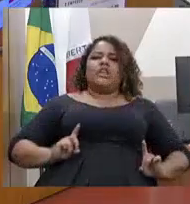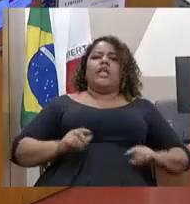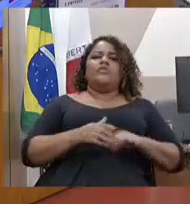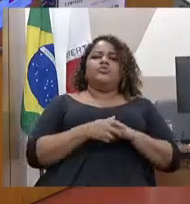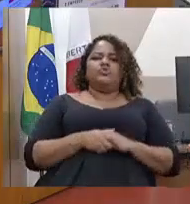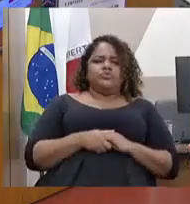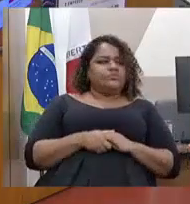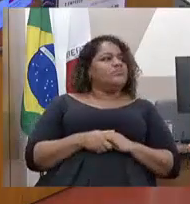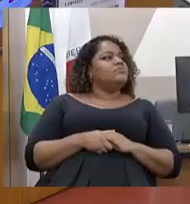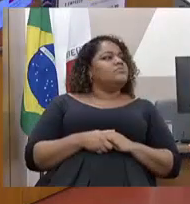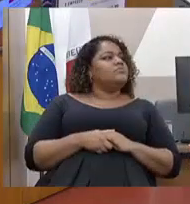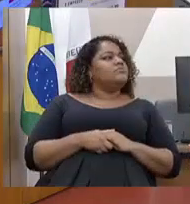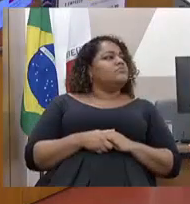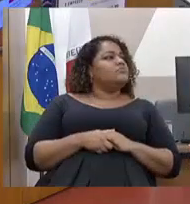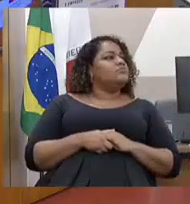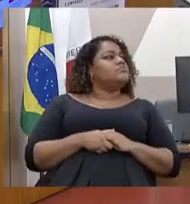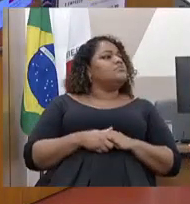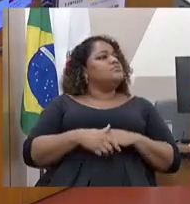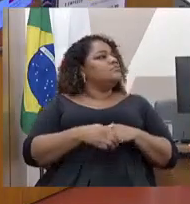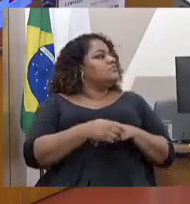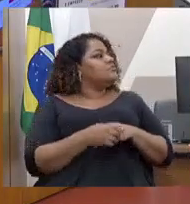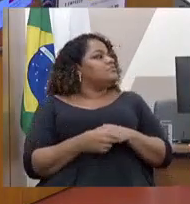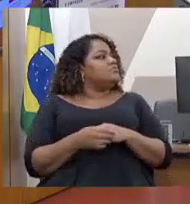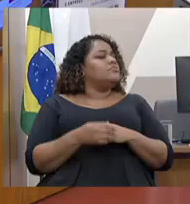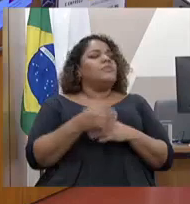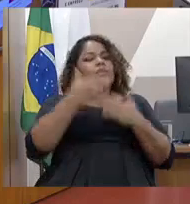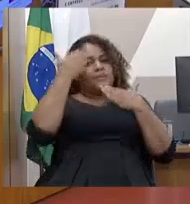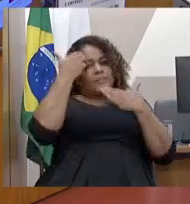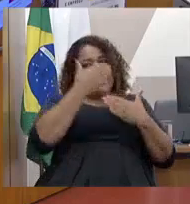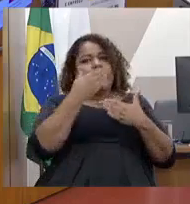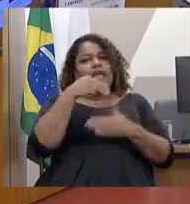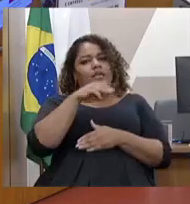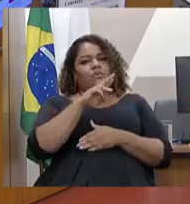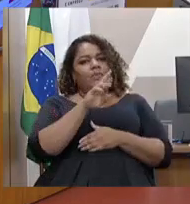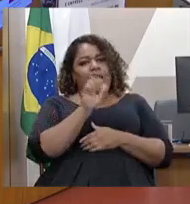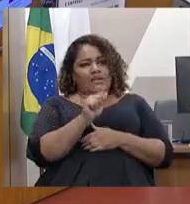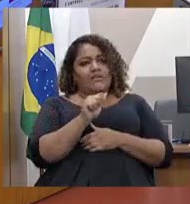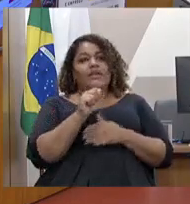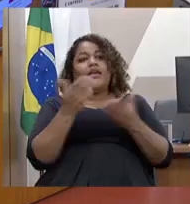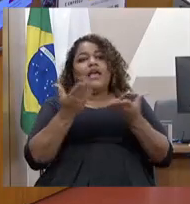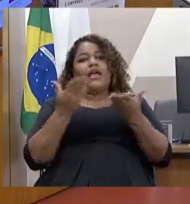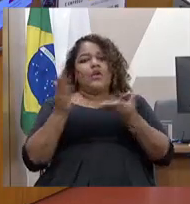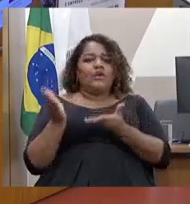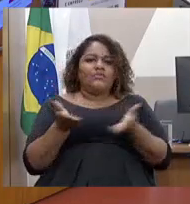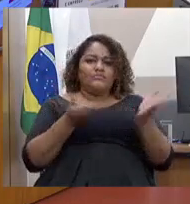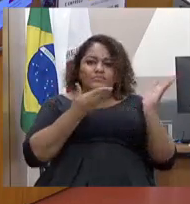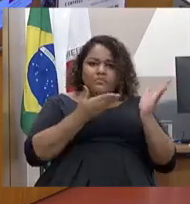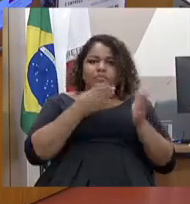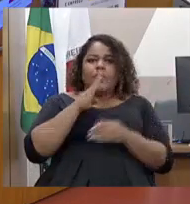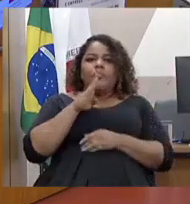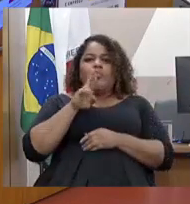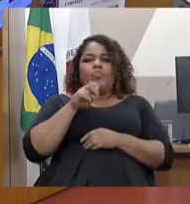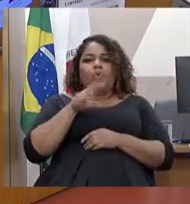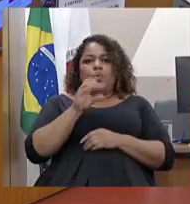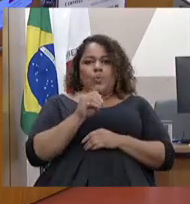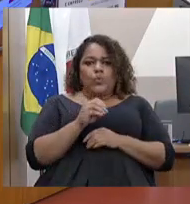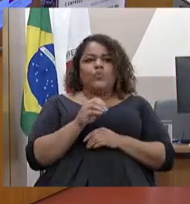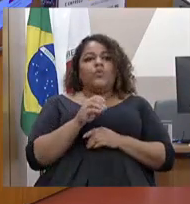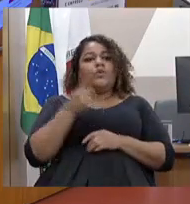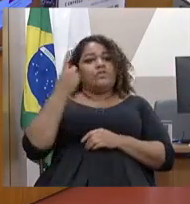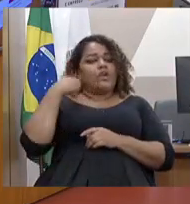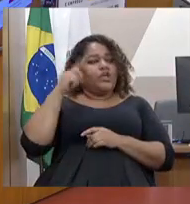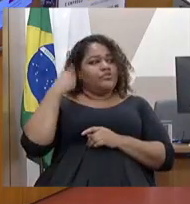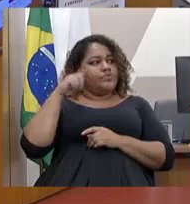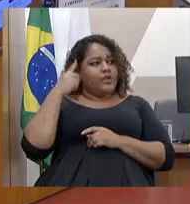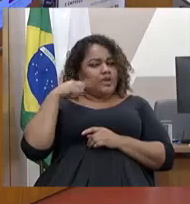Obrigado Marta vou passar a palavra agora para o Bruno e Bruno pesquisar do lado do